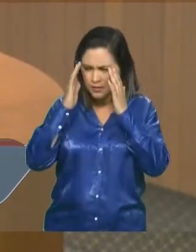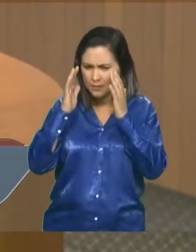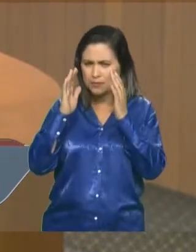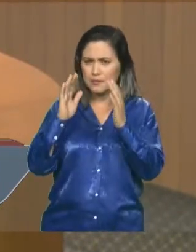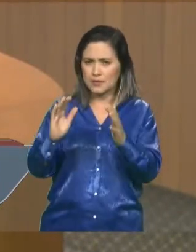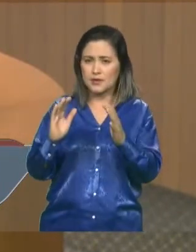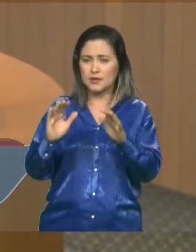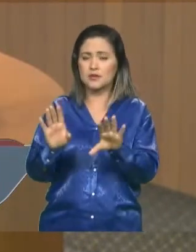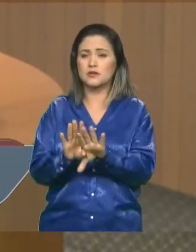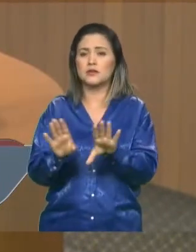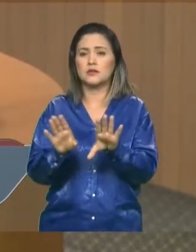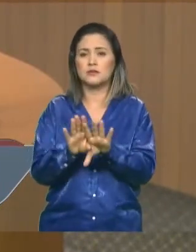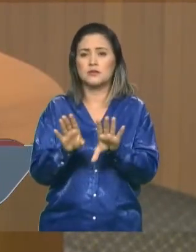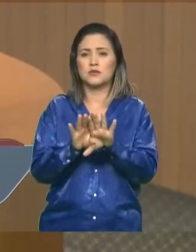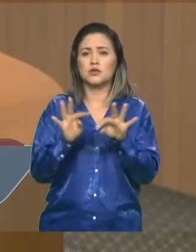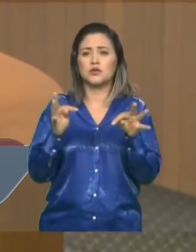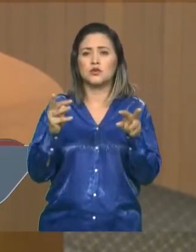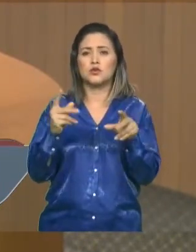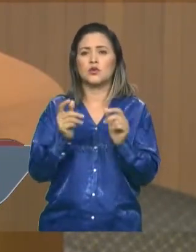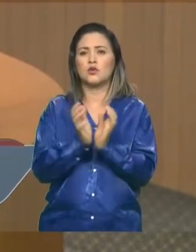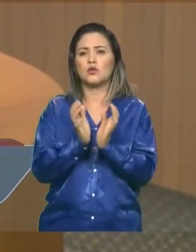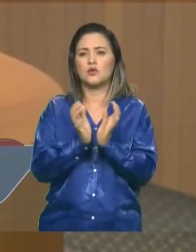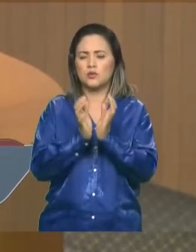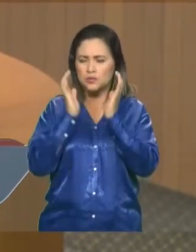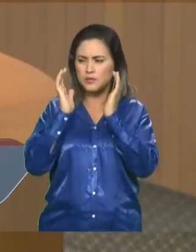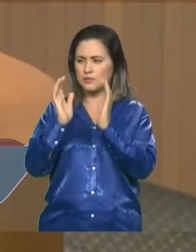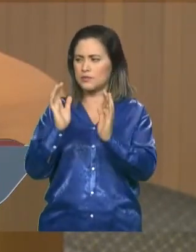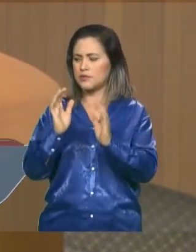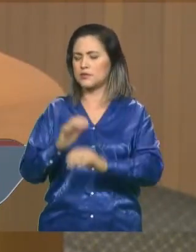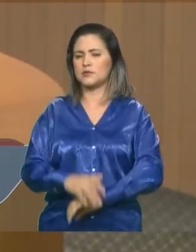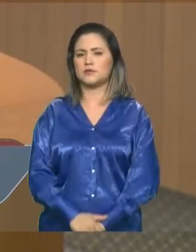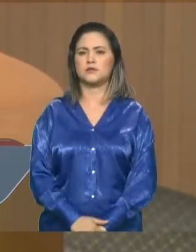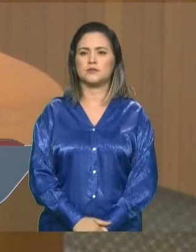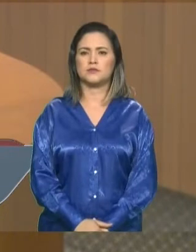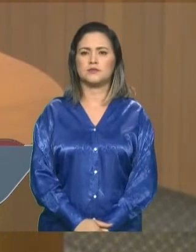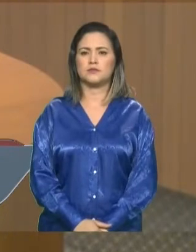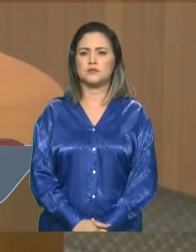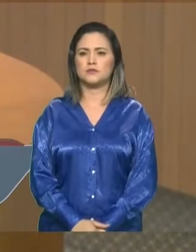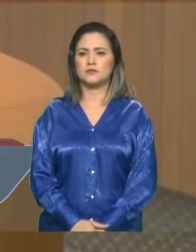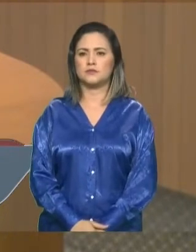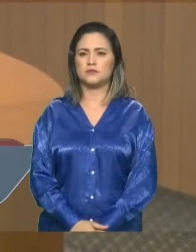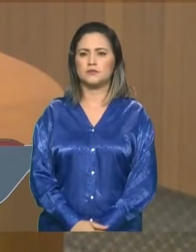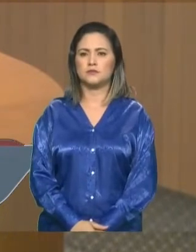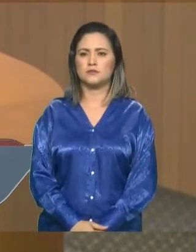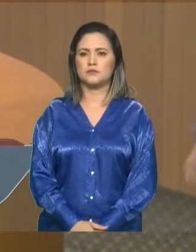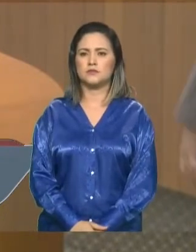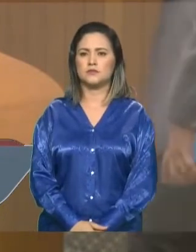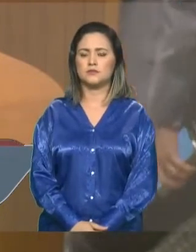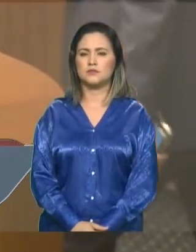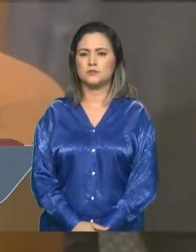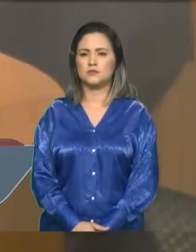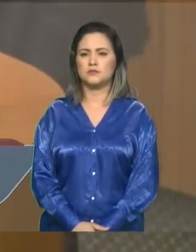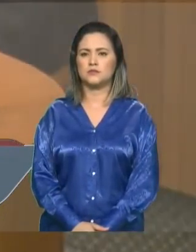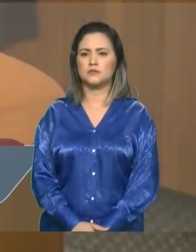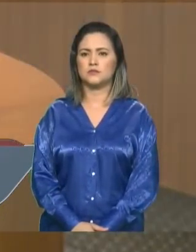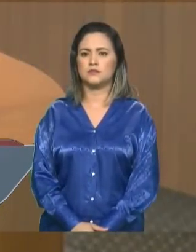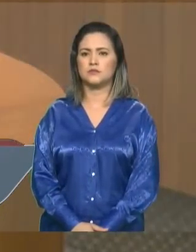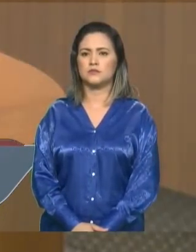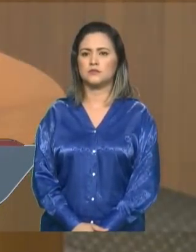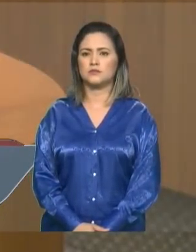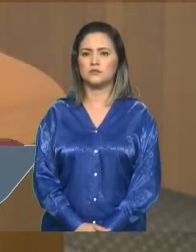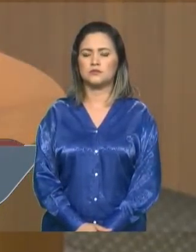tem também o respeito de todo o nosso partido. Faz questão de dizer da importância do horizonte que